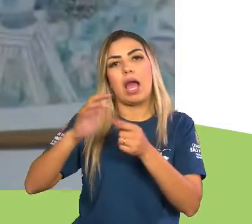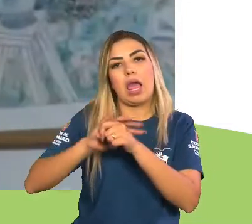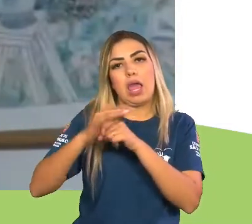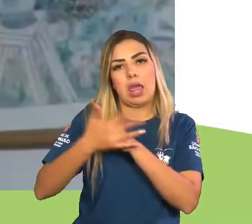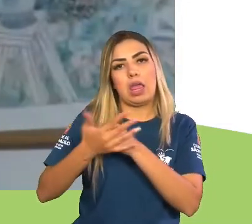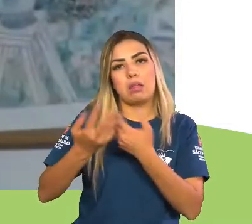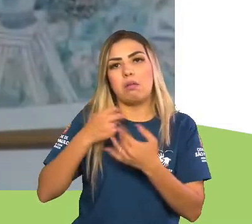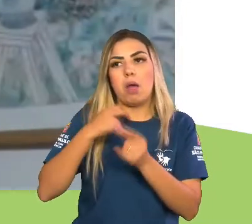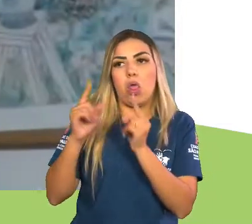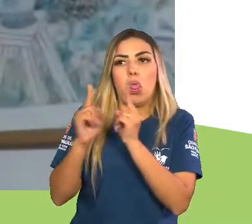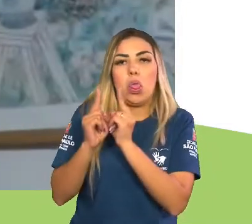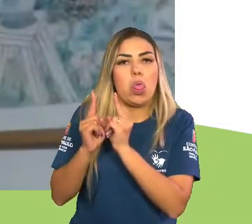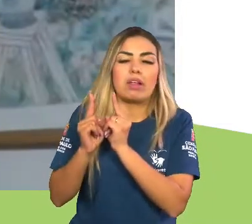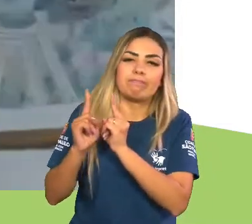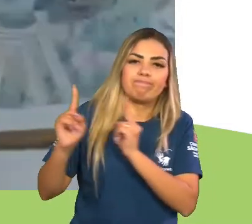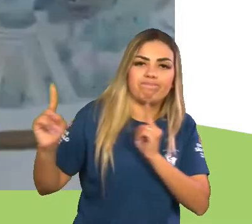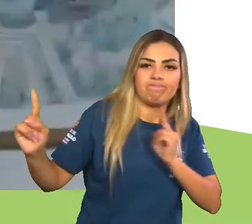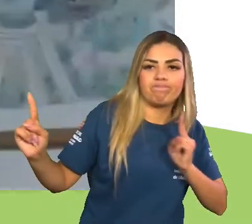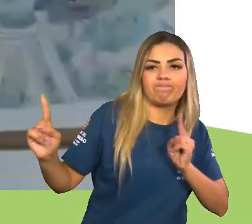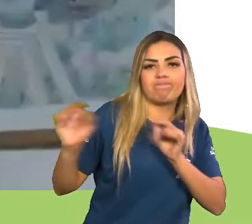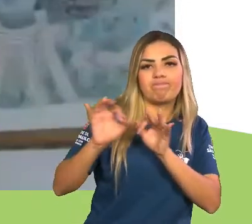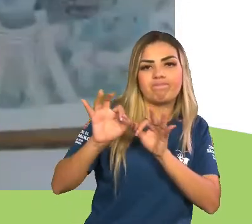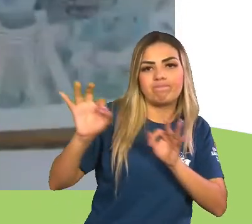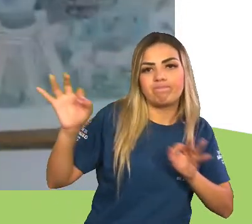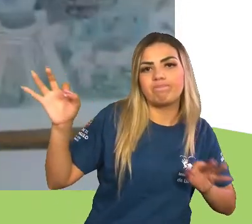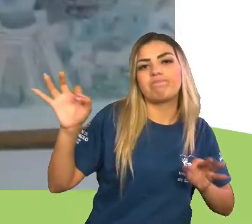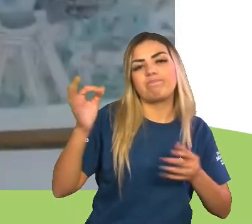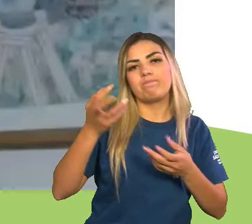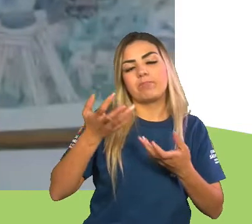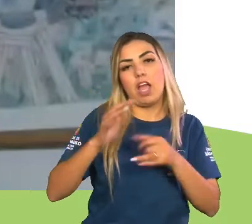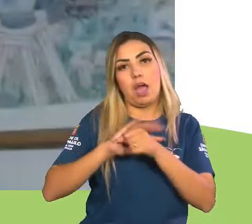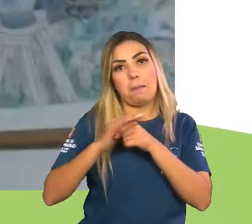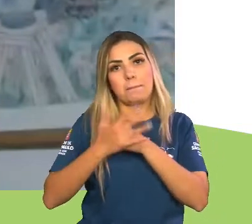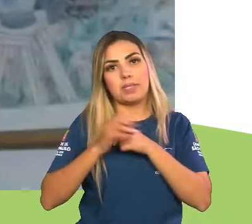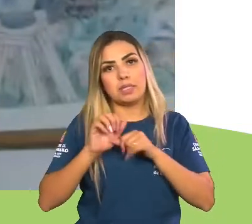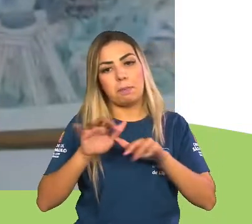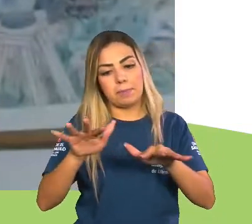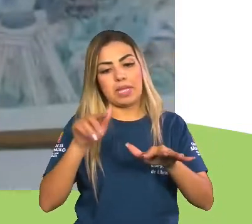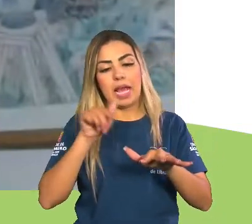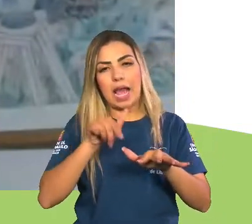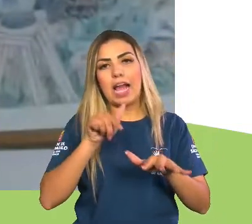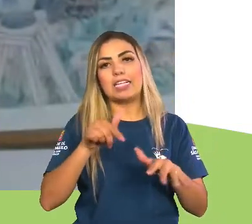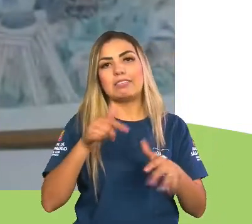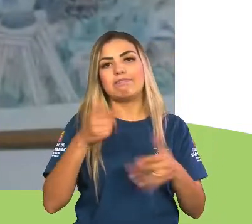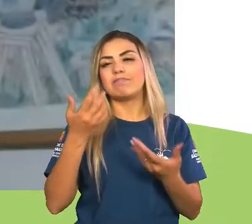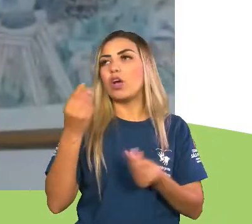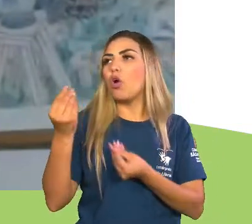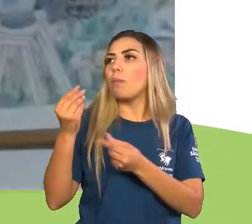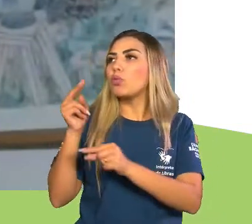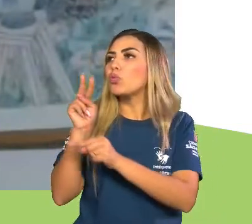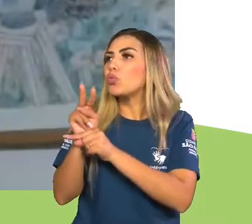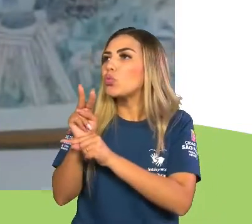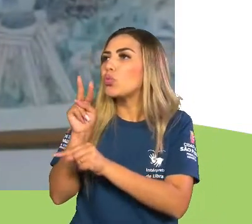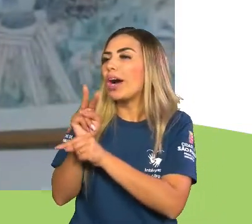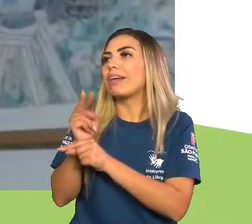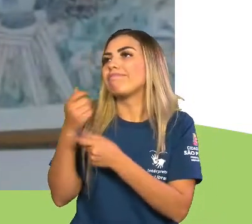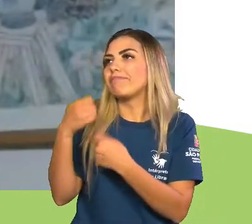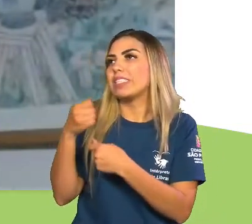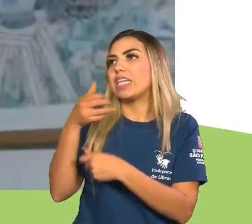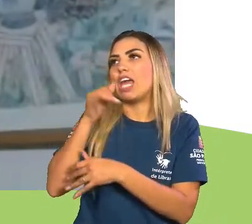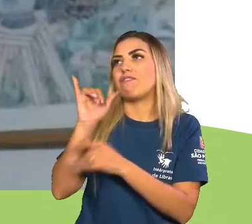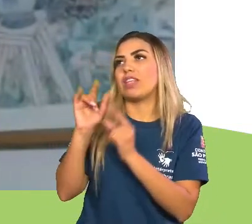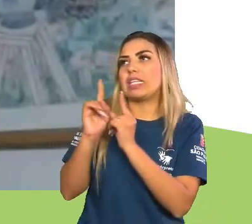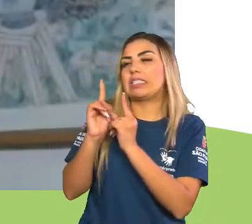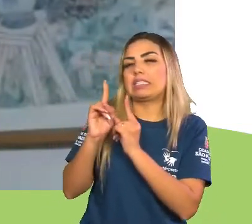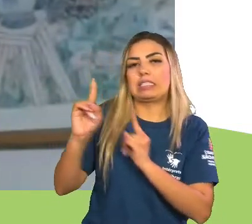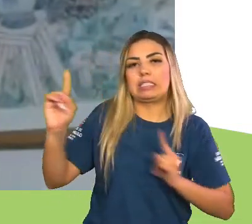A gente sempre imaginou que proteger era estar próximo, e a pandemia mostrou que muitas vezes proteger é estar distante, e isso